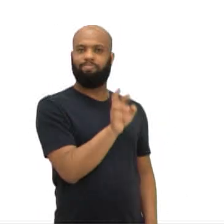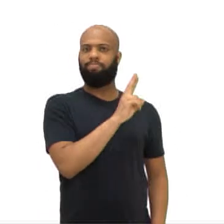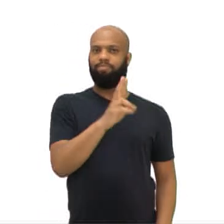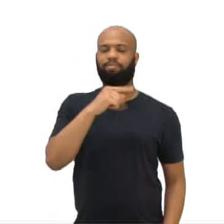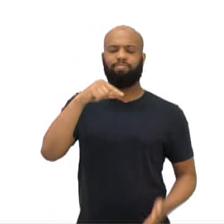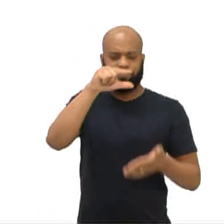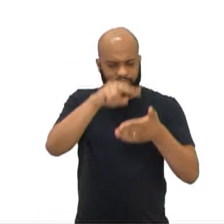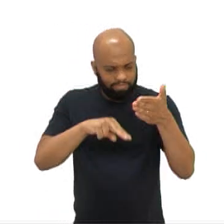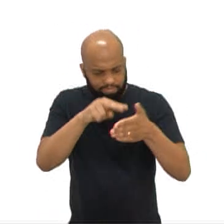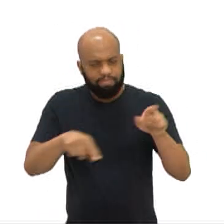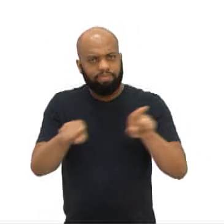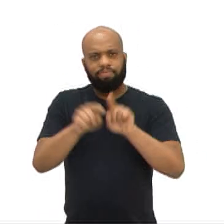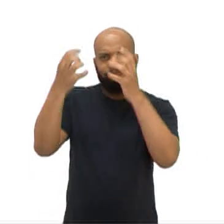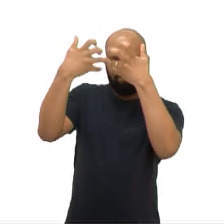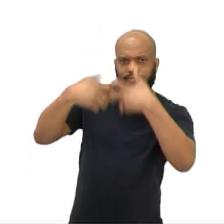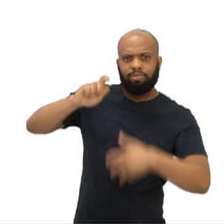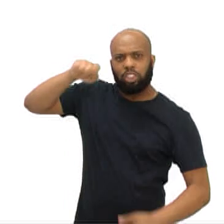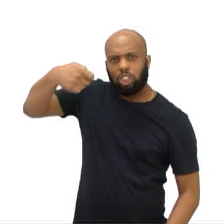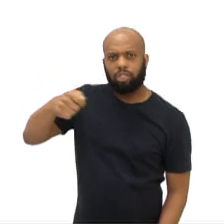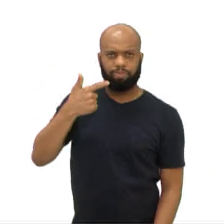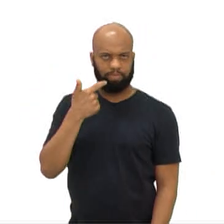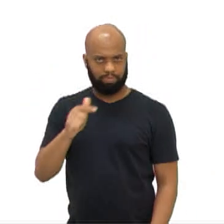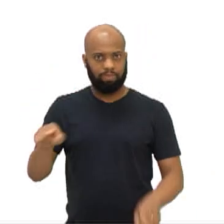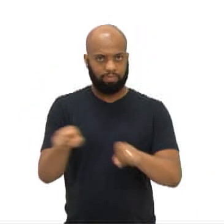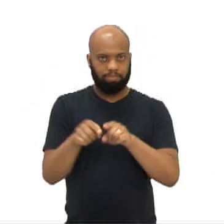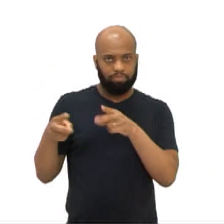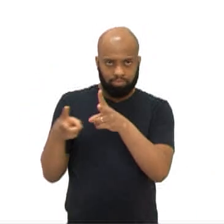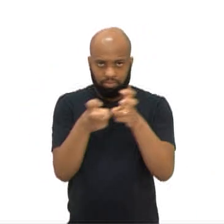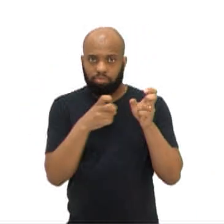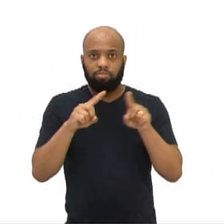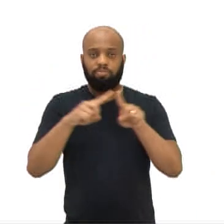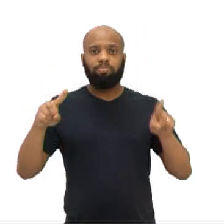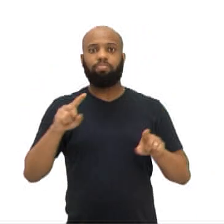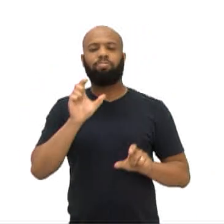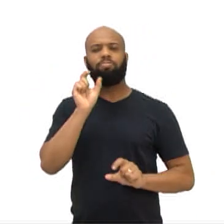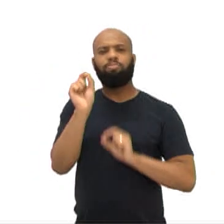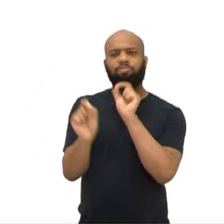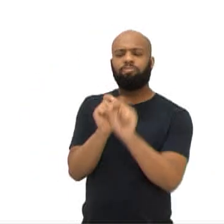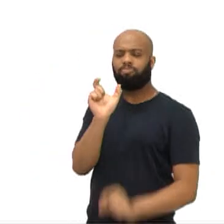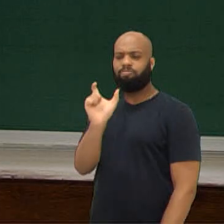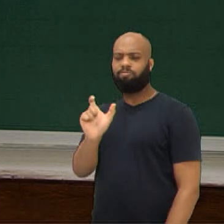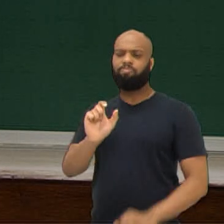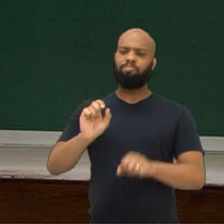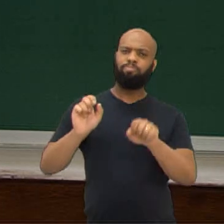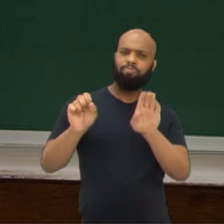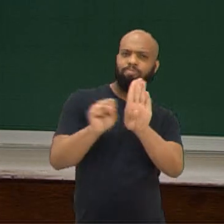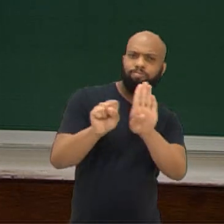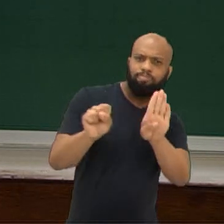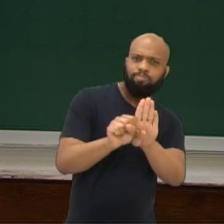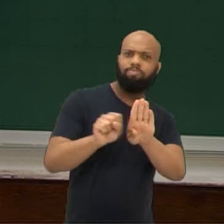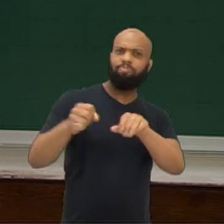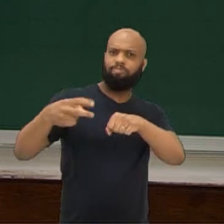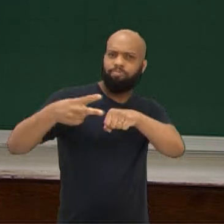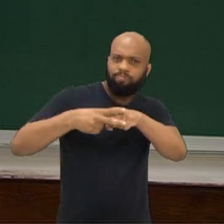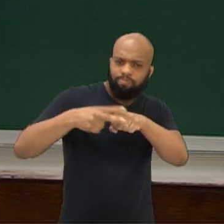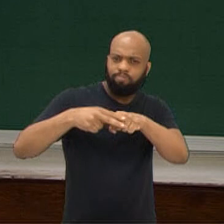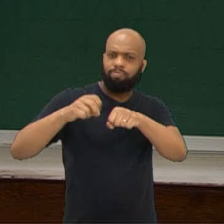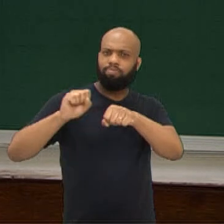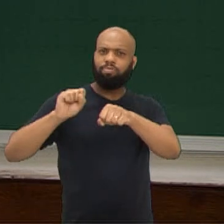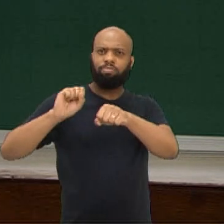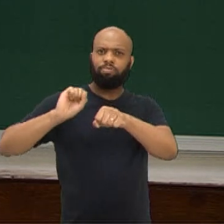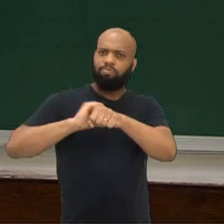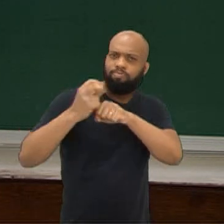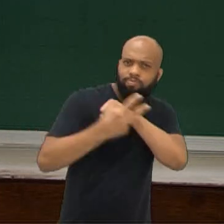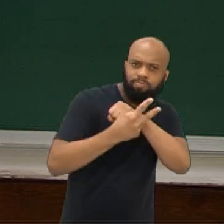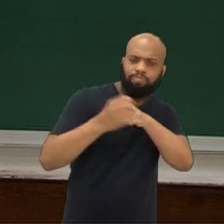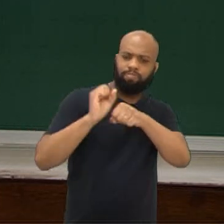leitura, refletir sobre a língua e observar. Mas essa palavra é um substantivo, é um verbo, é um adjetivo, um advérbio? O que é essa